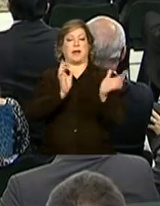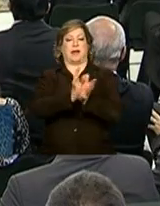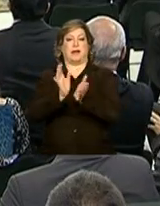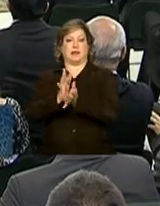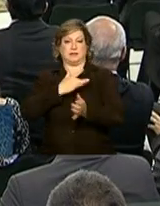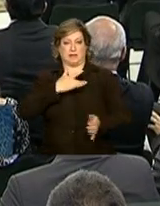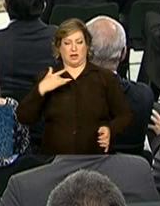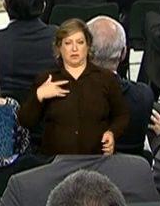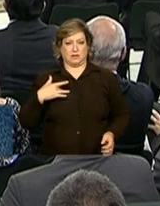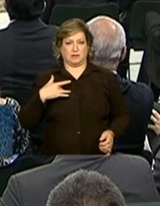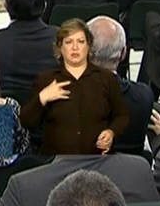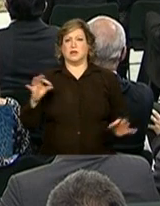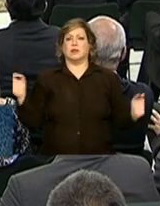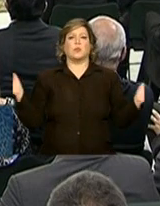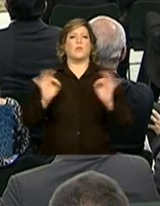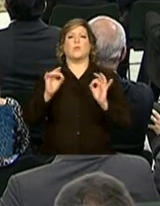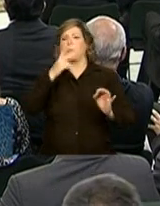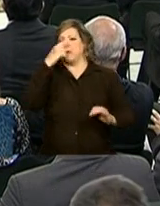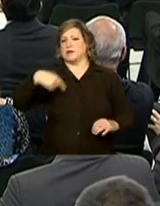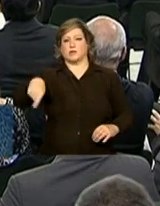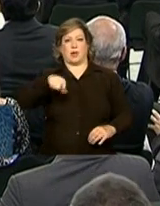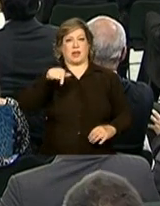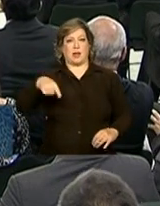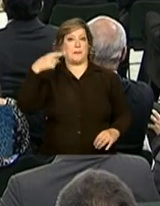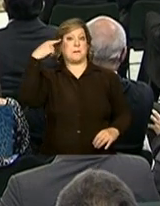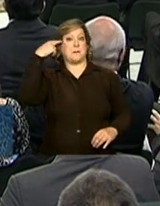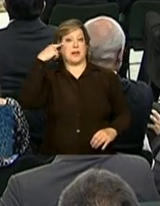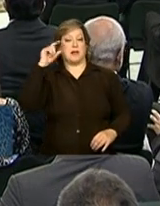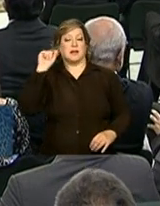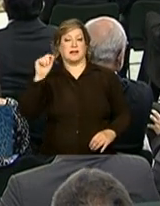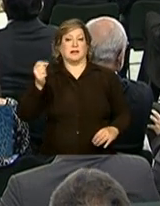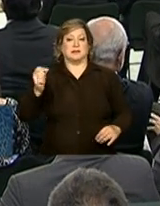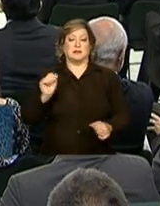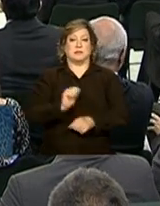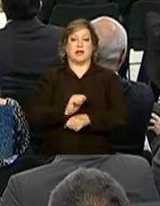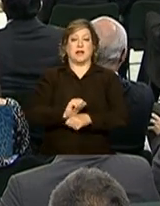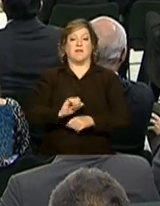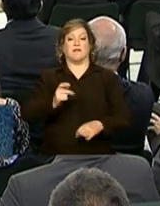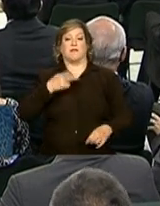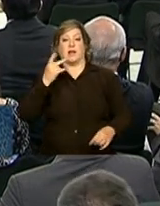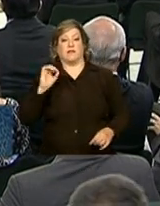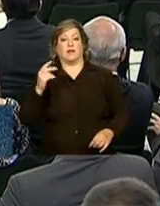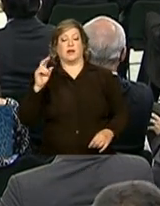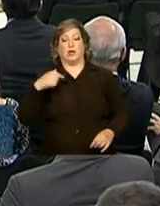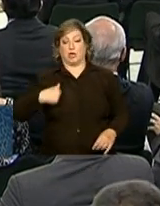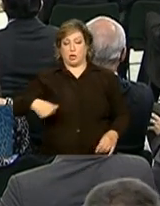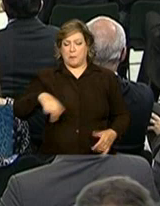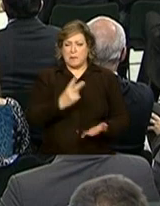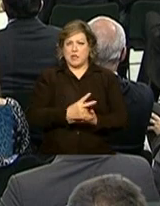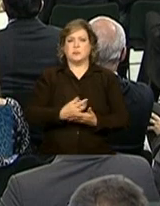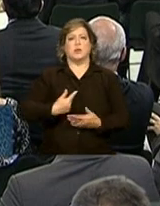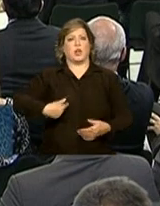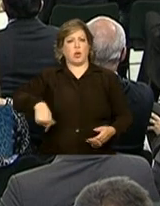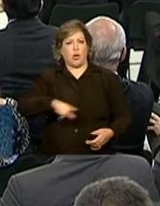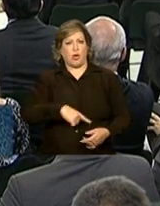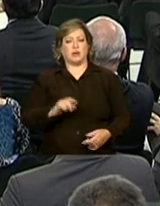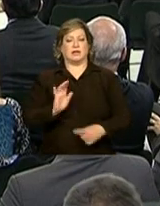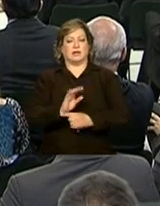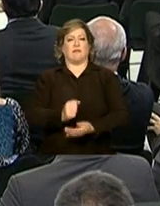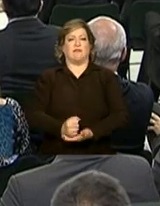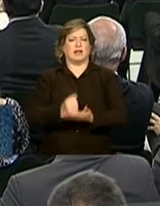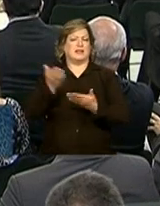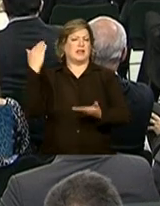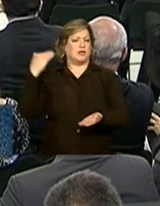nenhum momento, tinha expectativa ou falava, mesmo nós que somos defensores firmes do programa Mais Médicos desde o